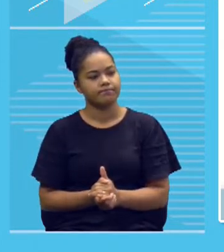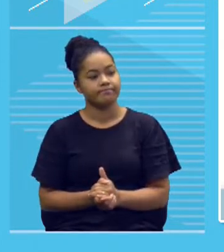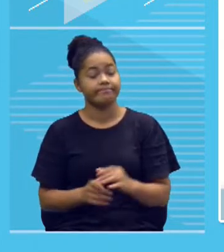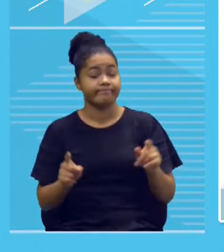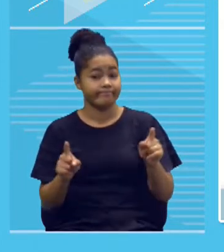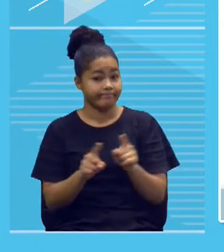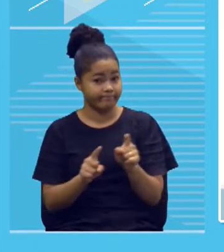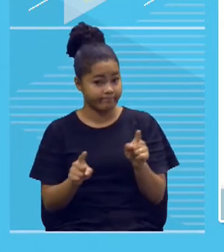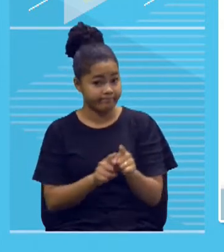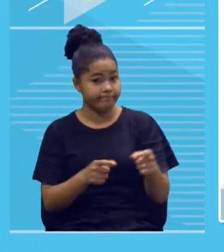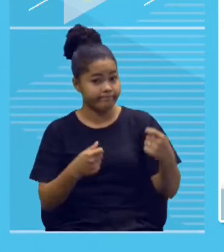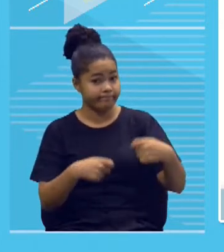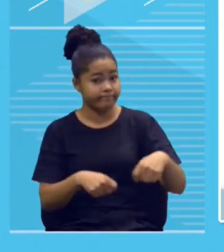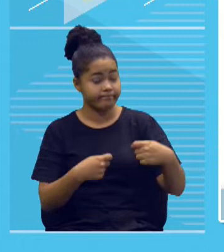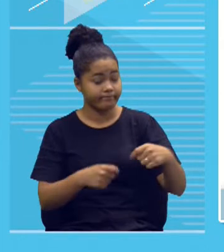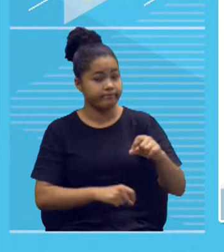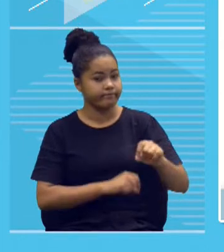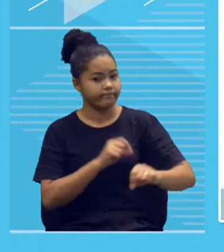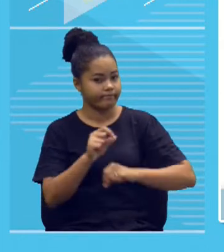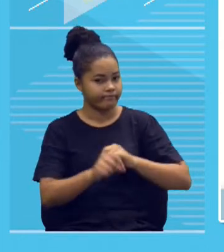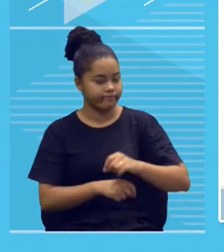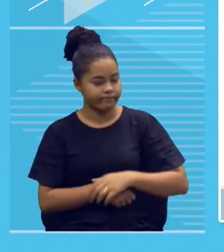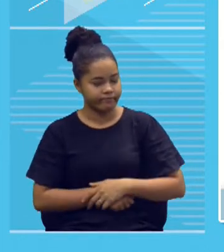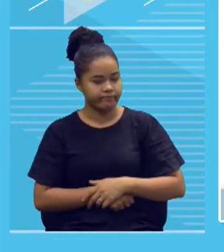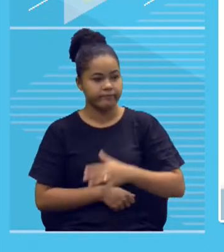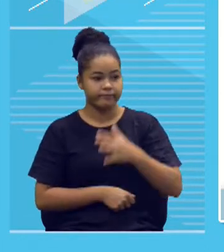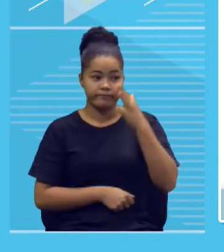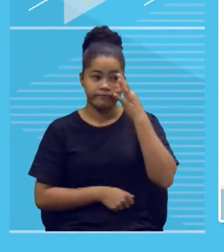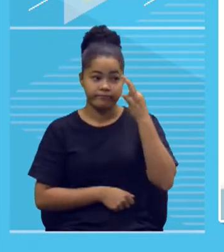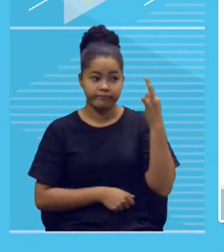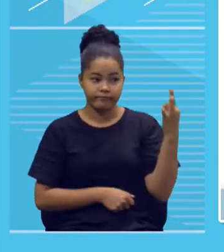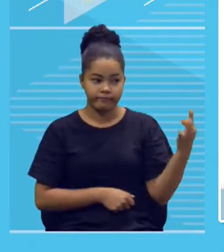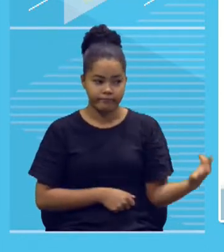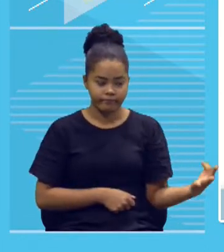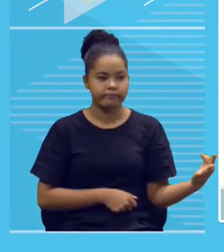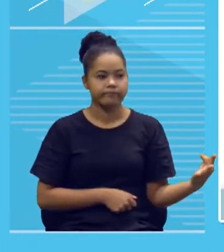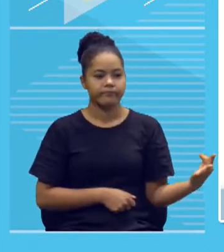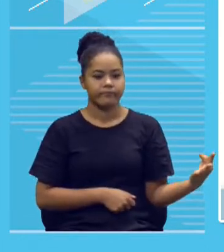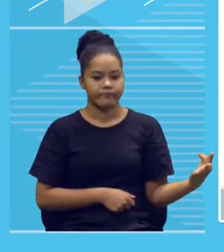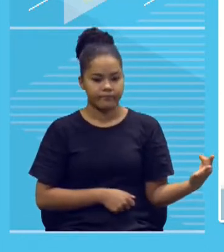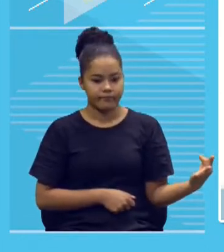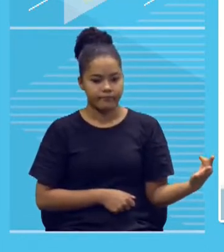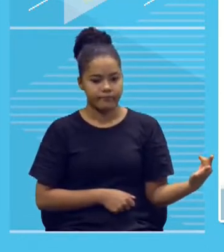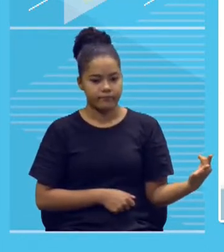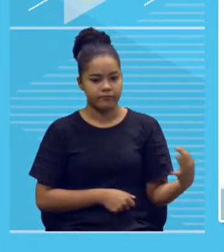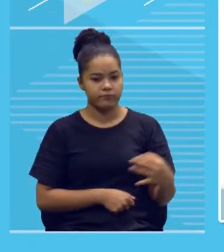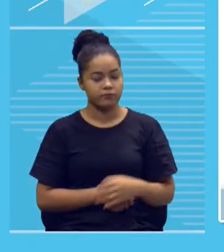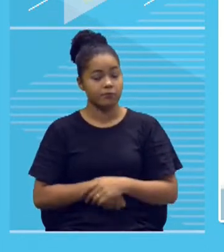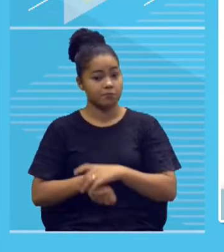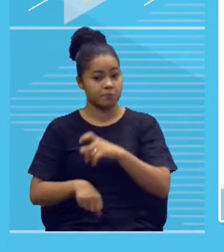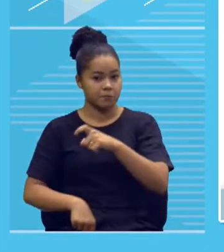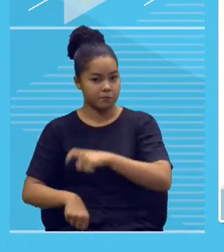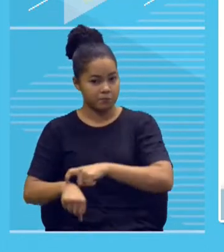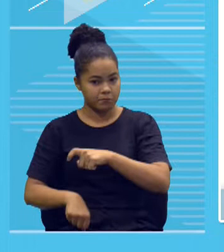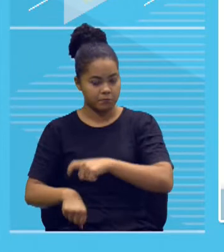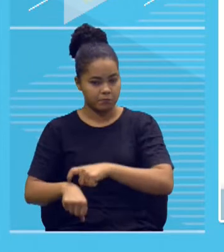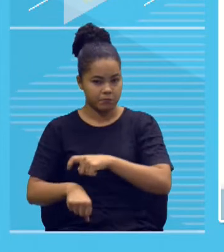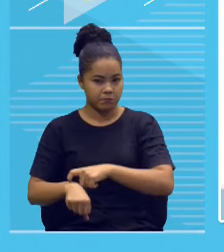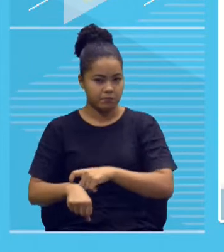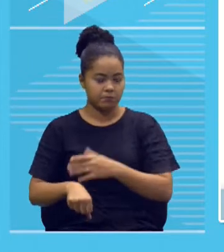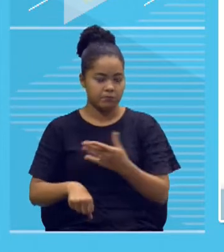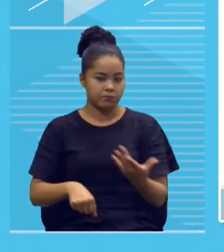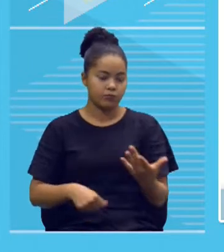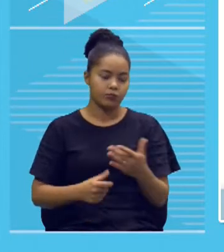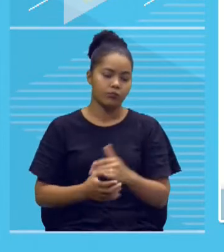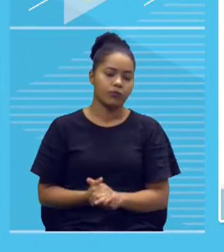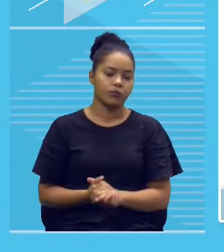que também ser observado a questão do tempo Professor o tempo ele